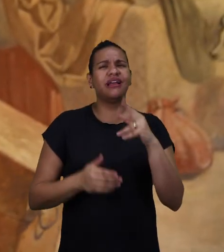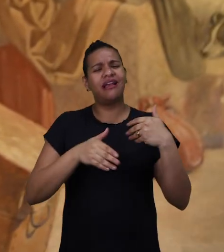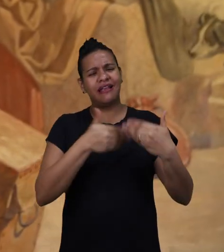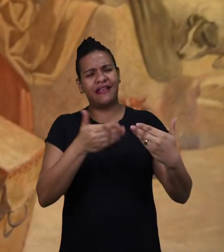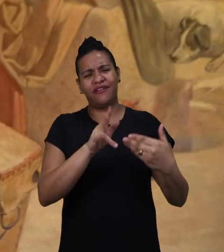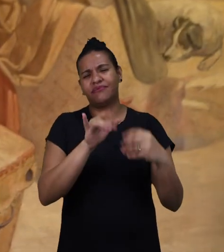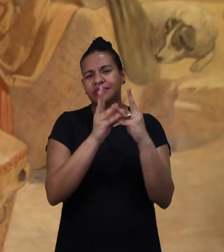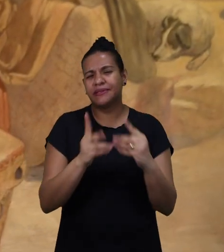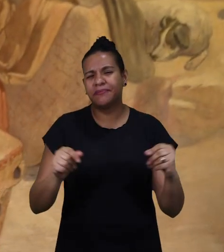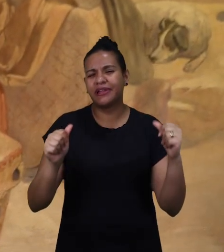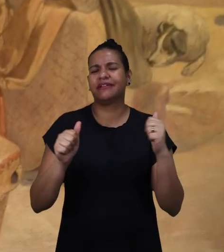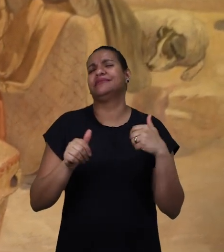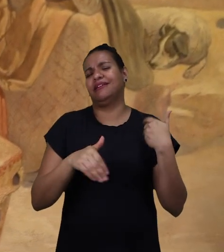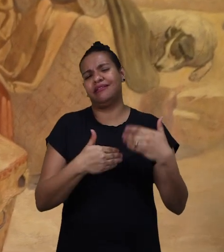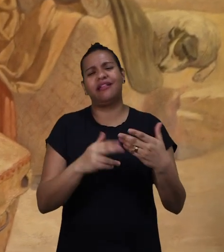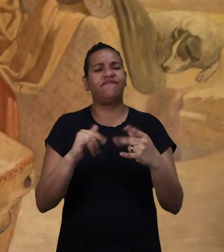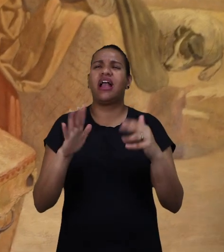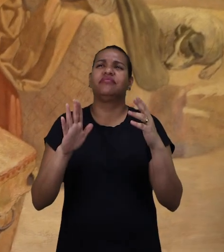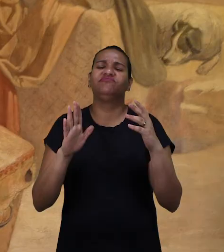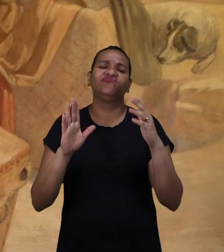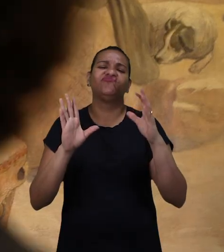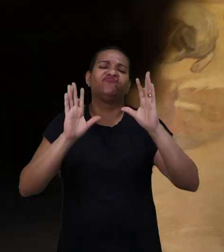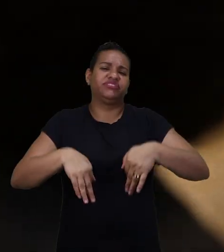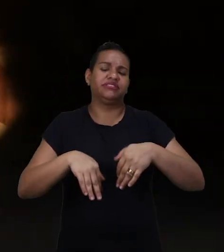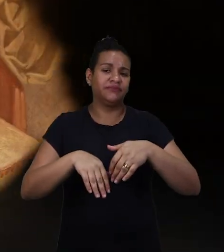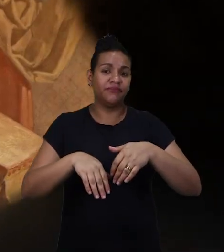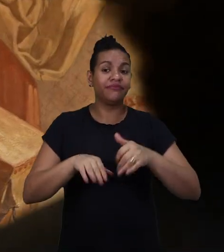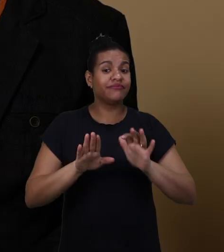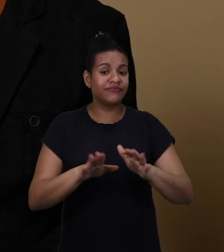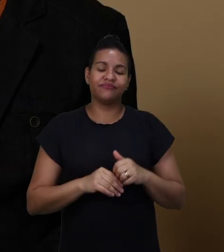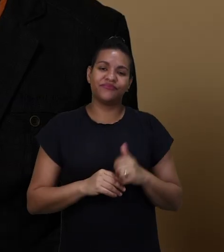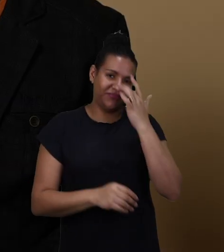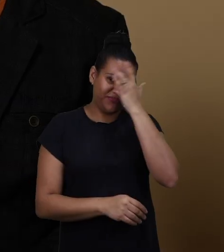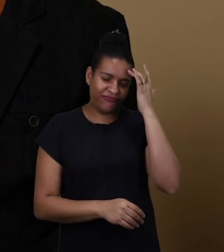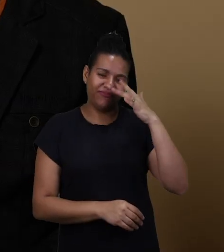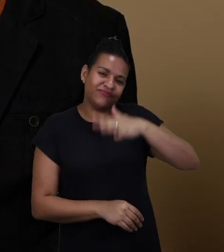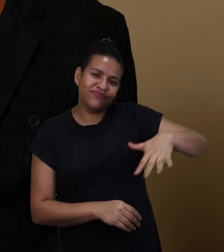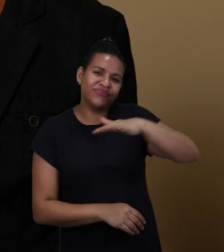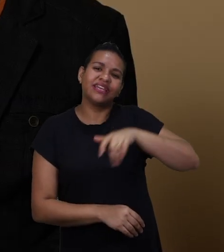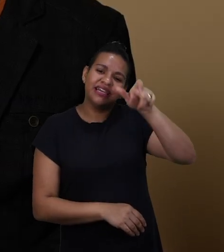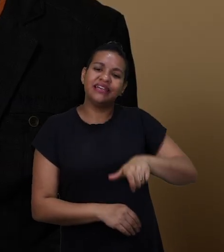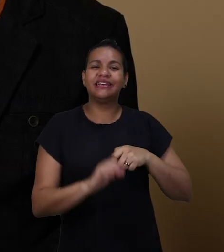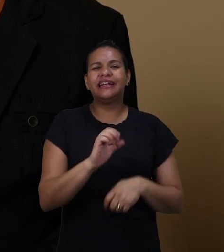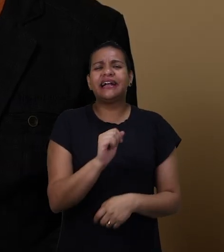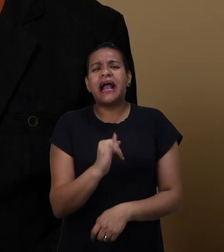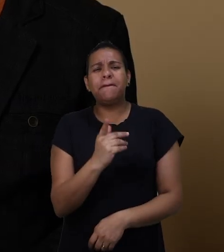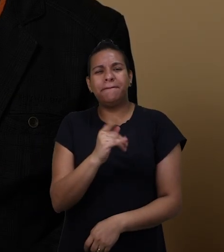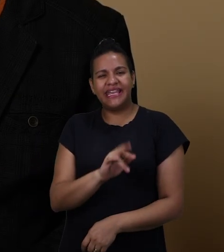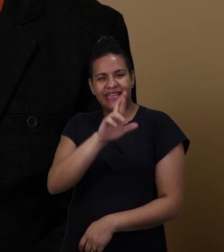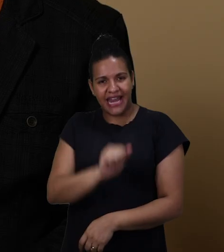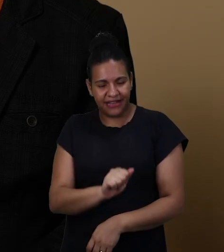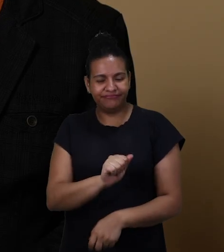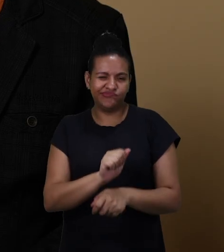lugar de vai desaparecer, isso vai deixar de existir. Davi Ribeiro, docente do Museu Paulista. História é um sujeito